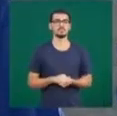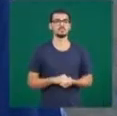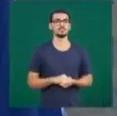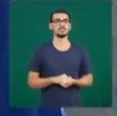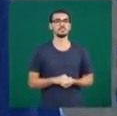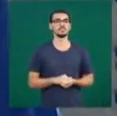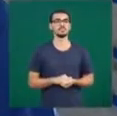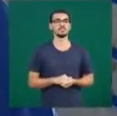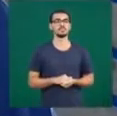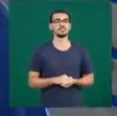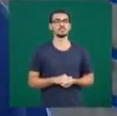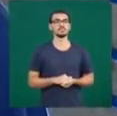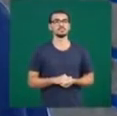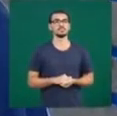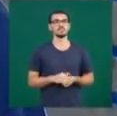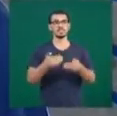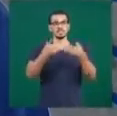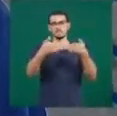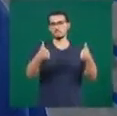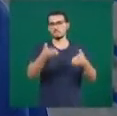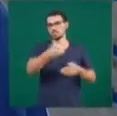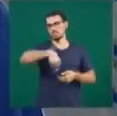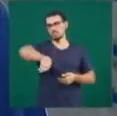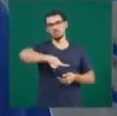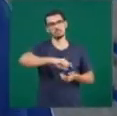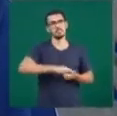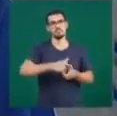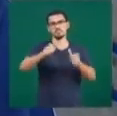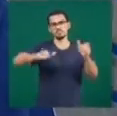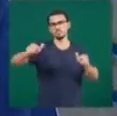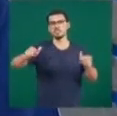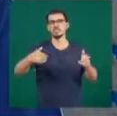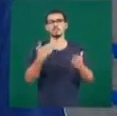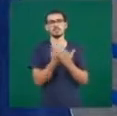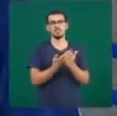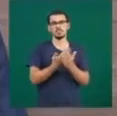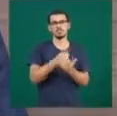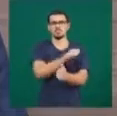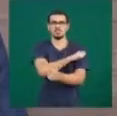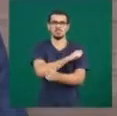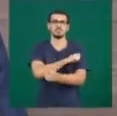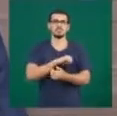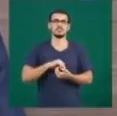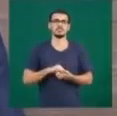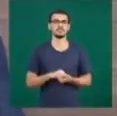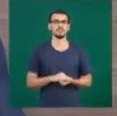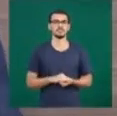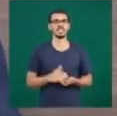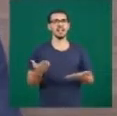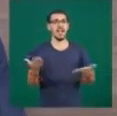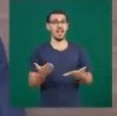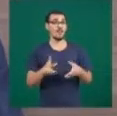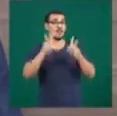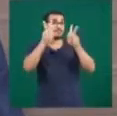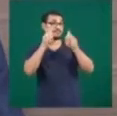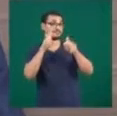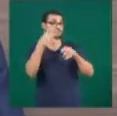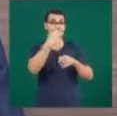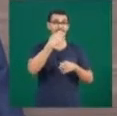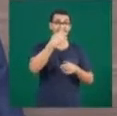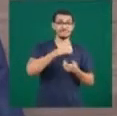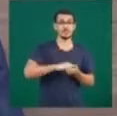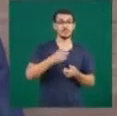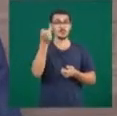e está aberto a qualquer profissional e estudante de graduação. E agora nós vamos falar de música, cultura